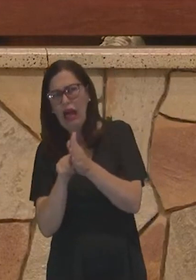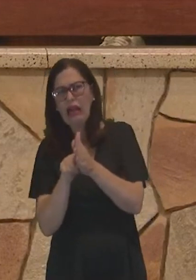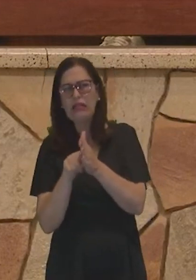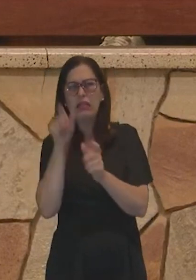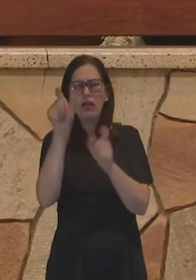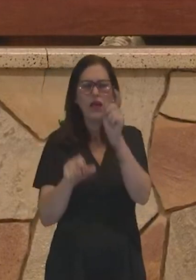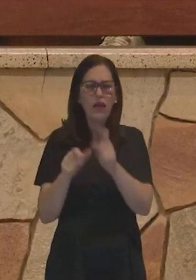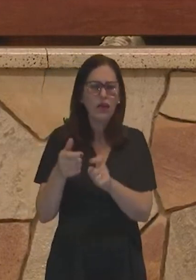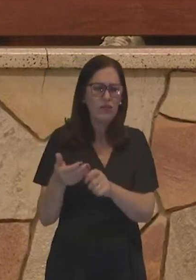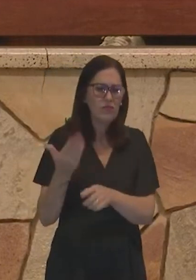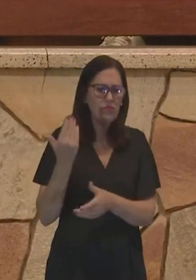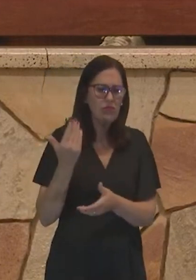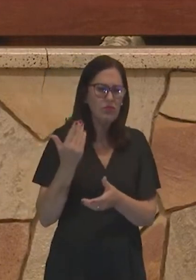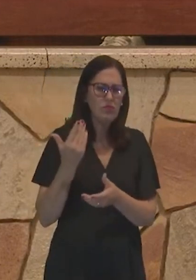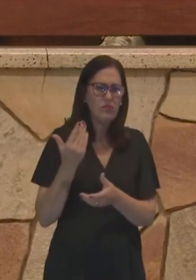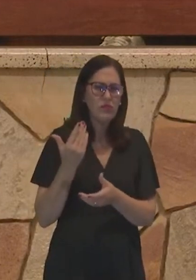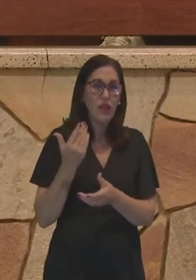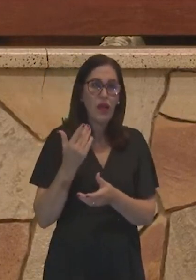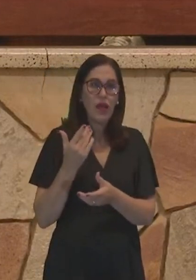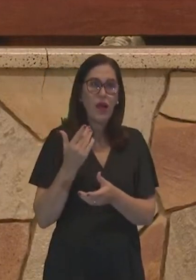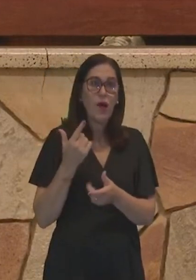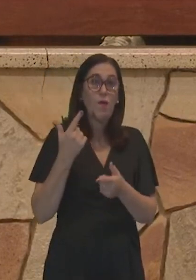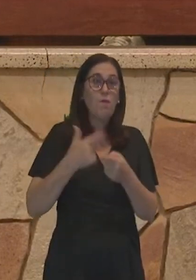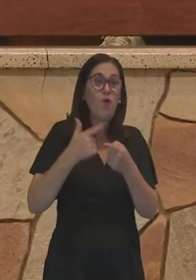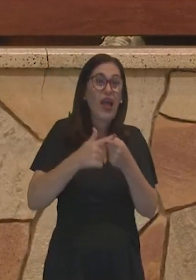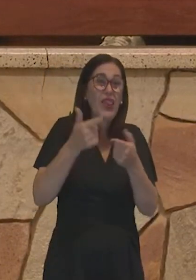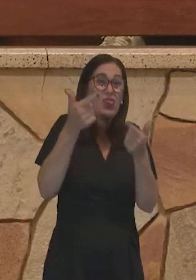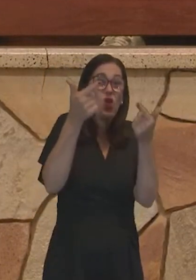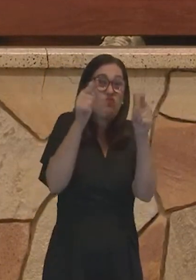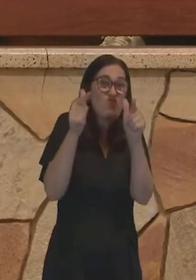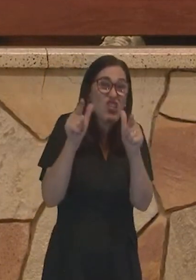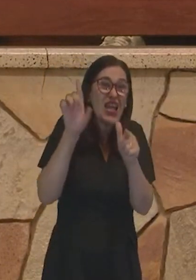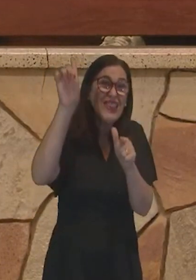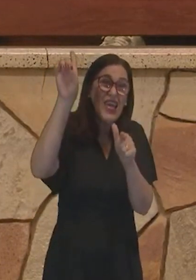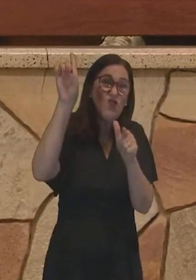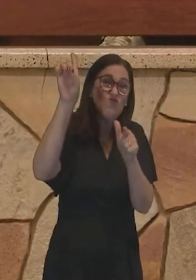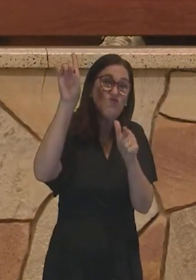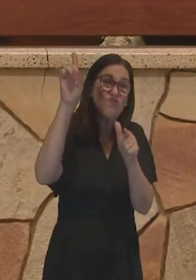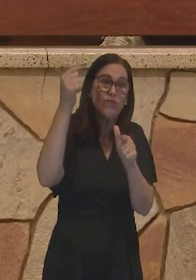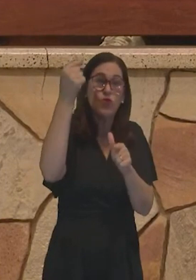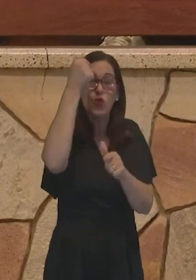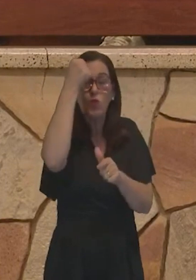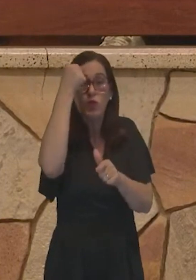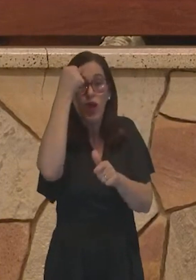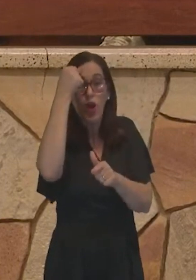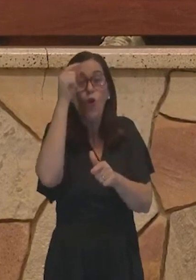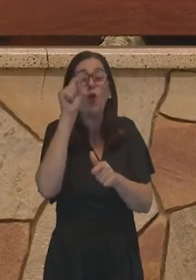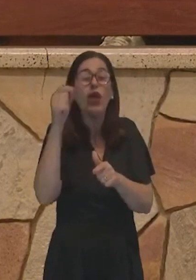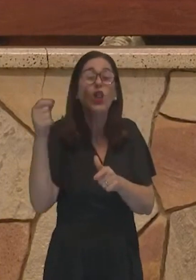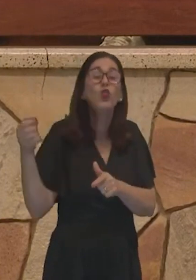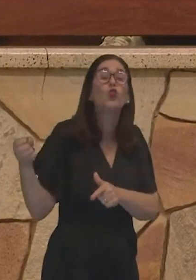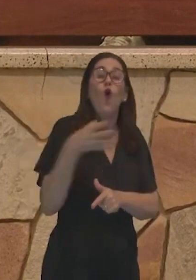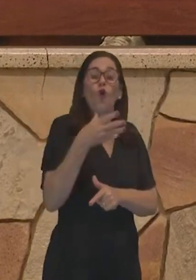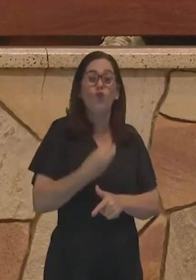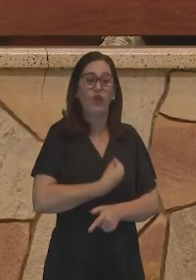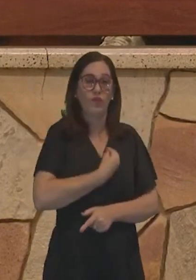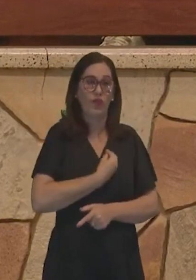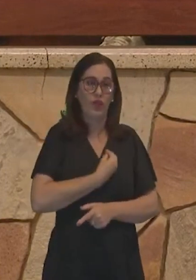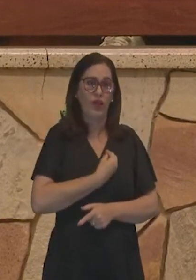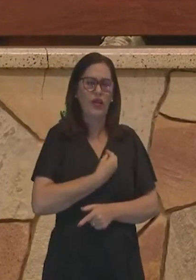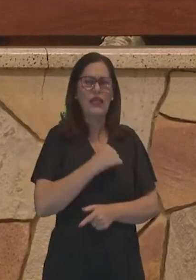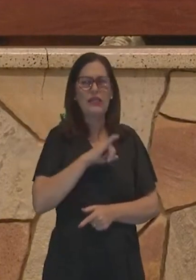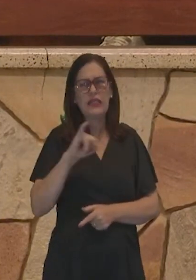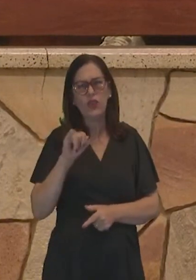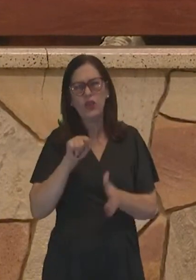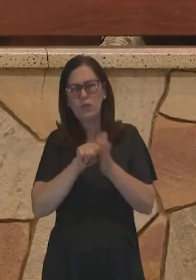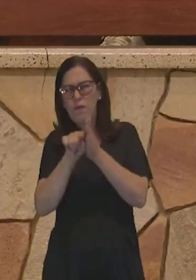fazendo sem incluir Deus na sua reflexão. O que há de novo na vida? Se nós